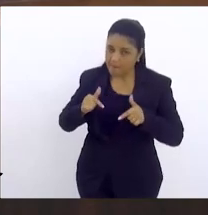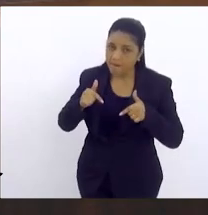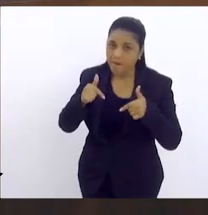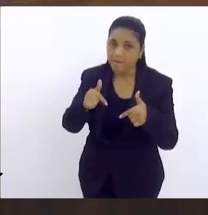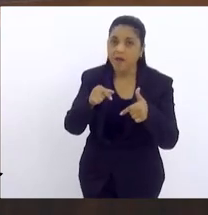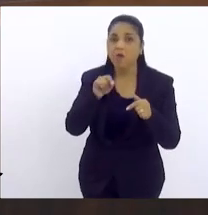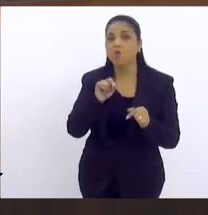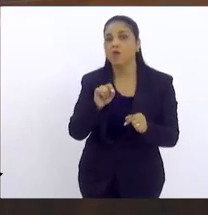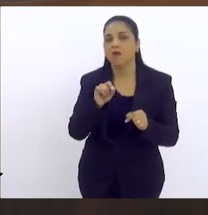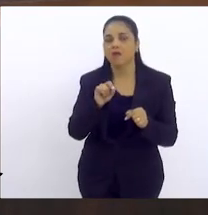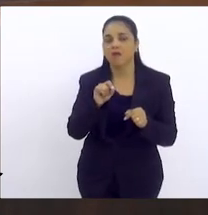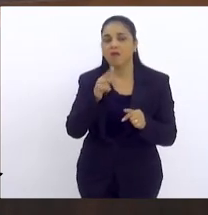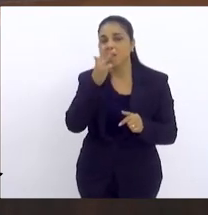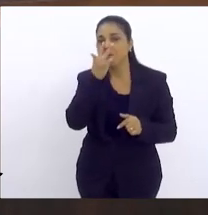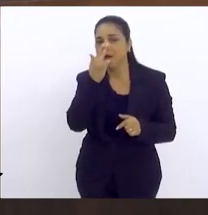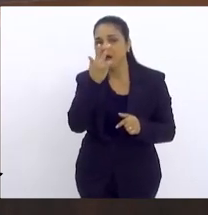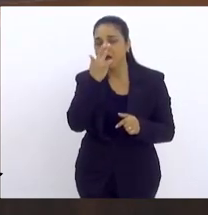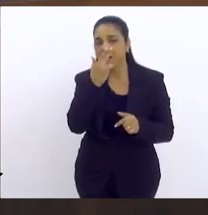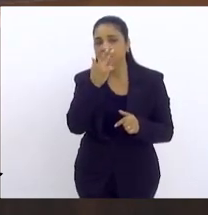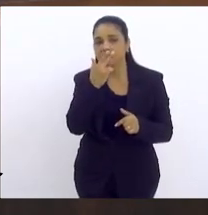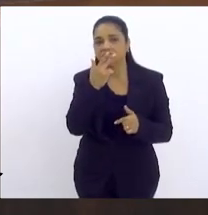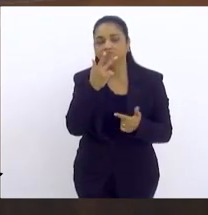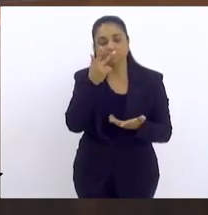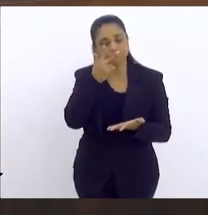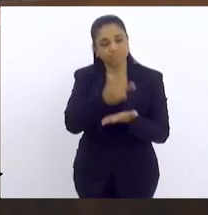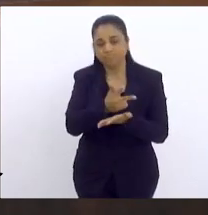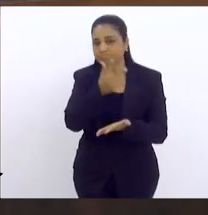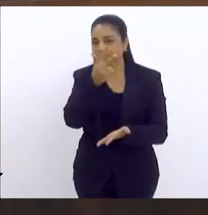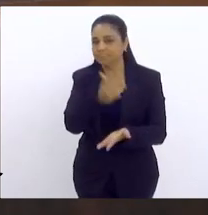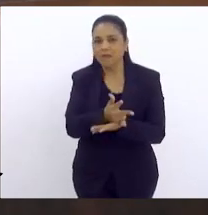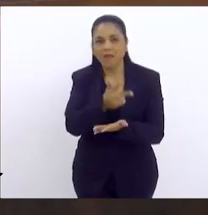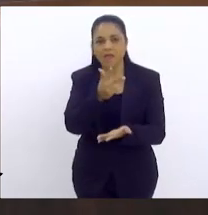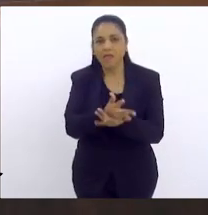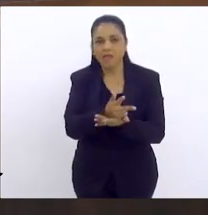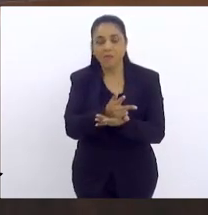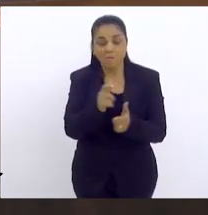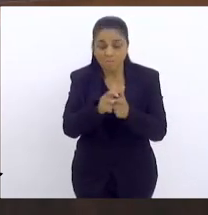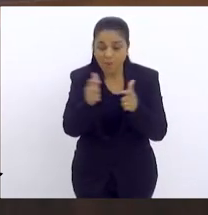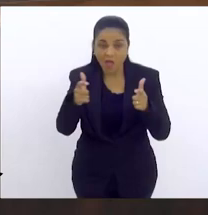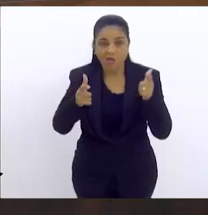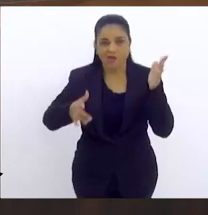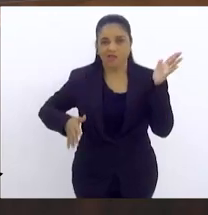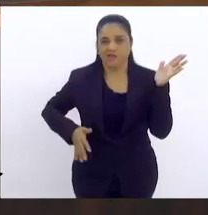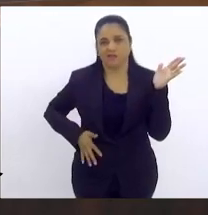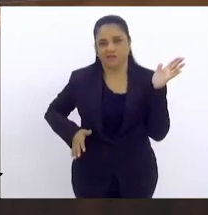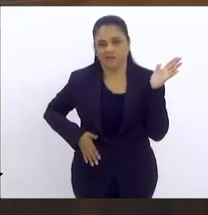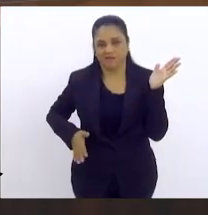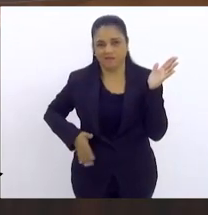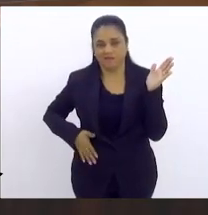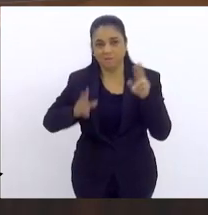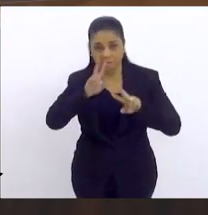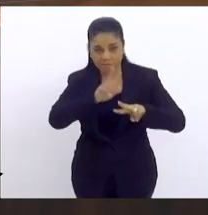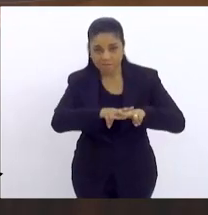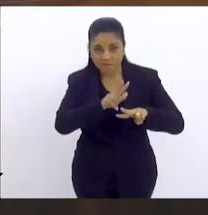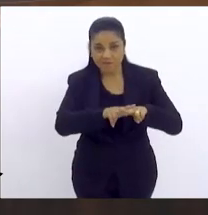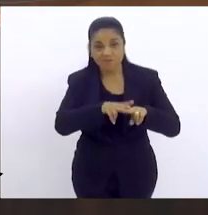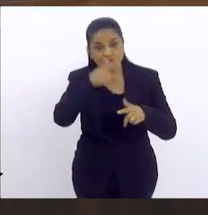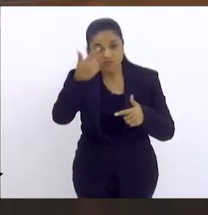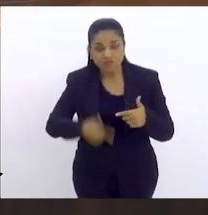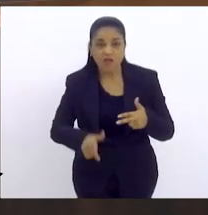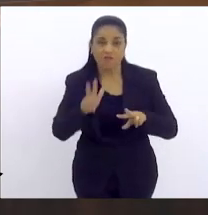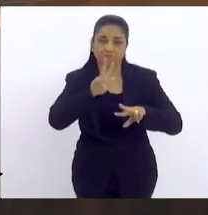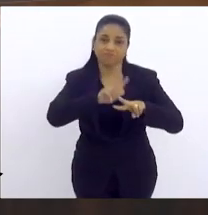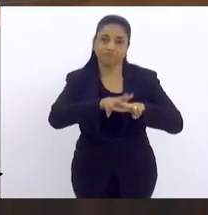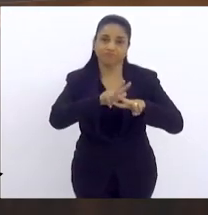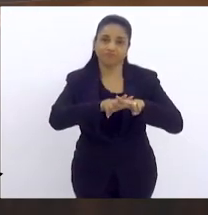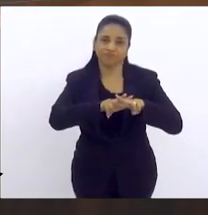é do enxugar gelo né porque a maioria grande parte desses criminosos que são presos infelizmente já foram preso outras